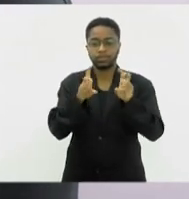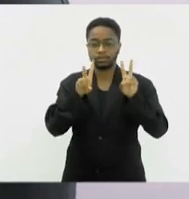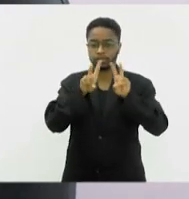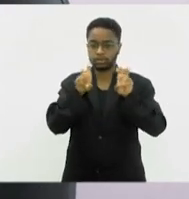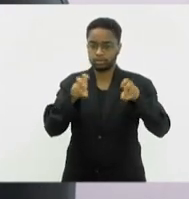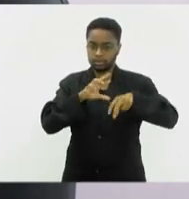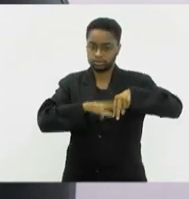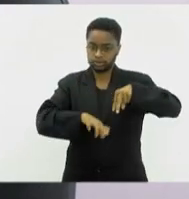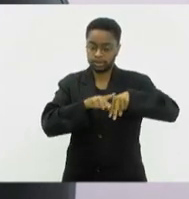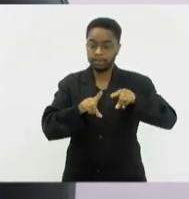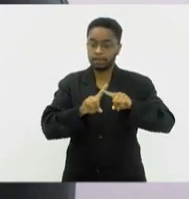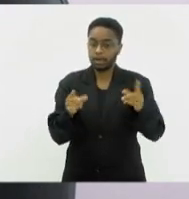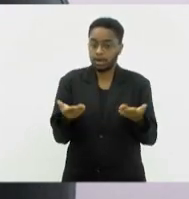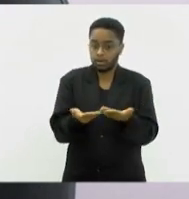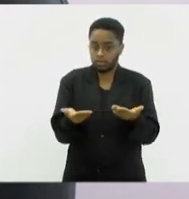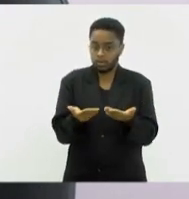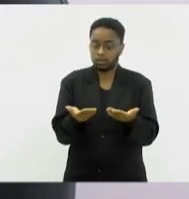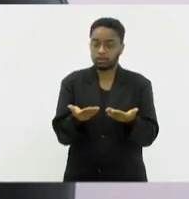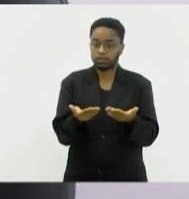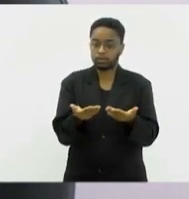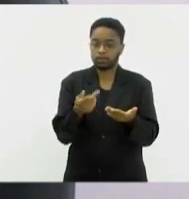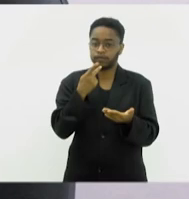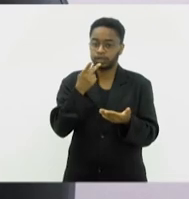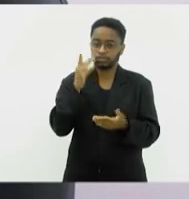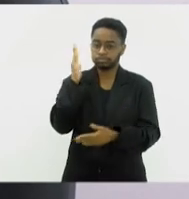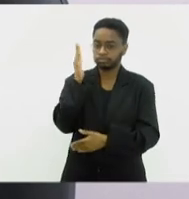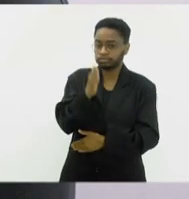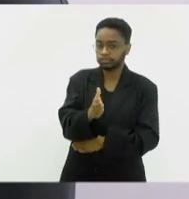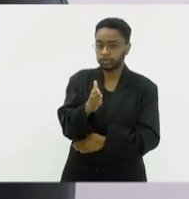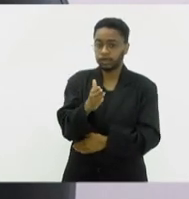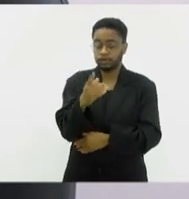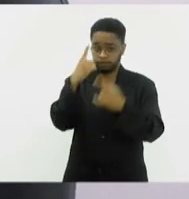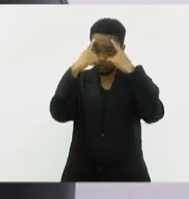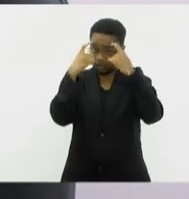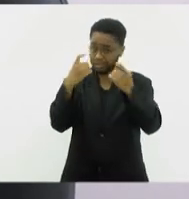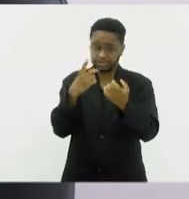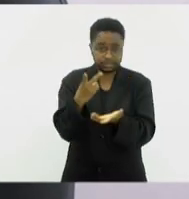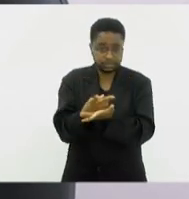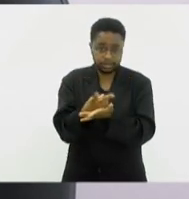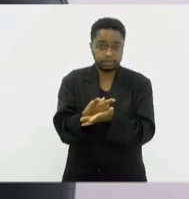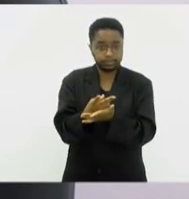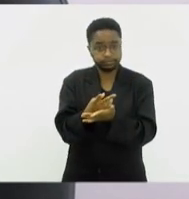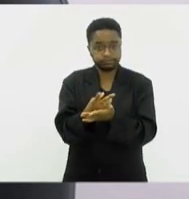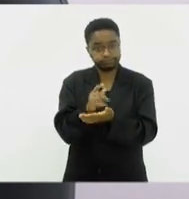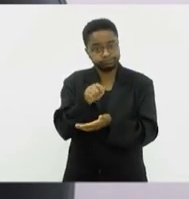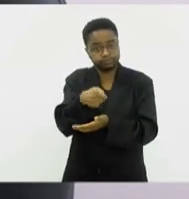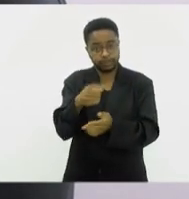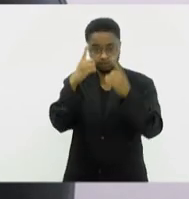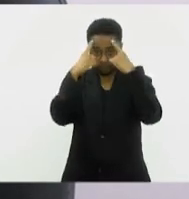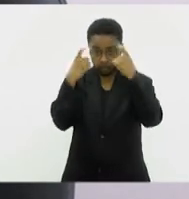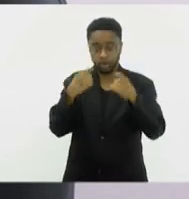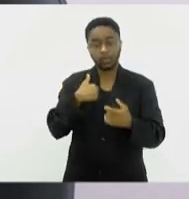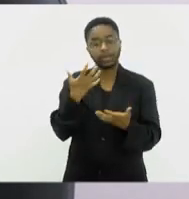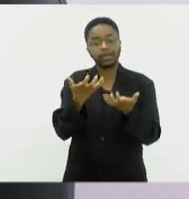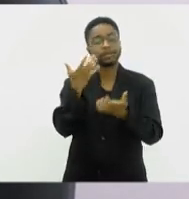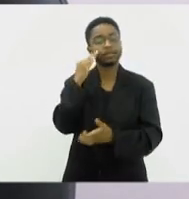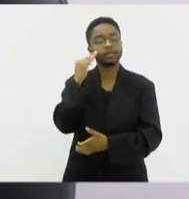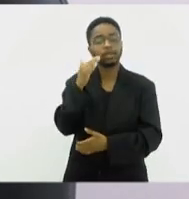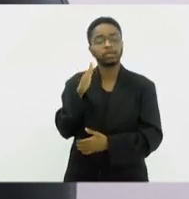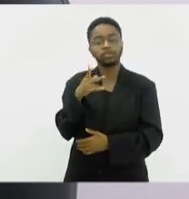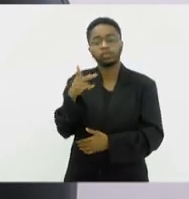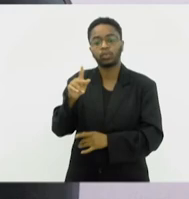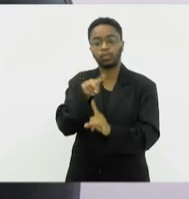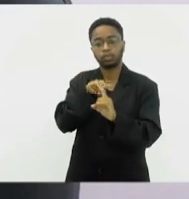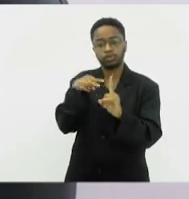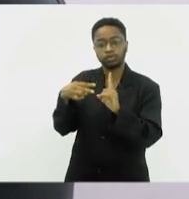Agora, olhando de maneira muito objetiva, violência é sempre violência, então eu queria entender qual é a sua visão sobre esse aspecto e como